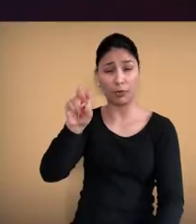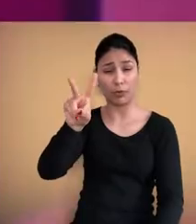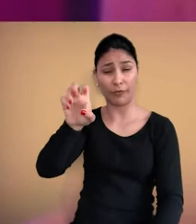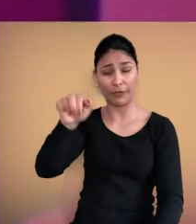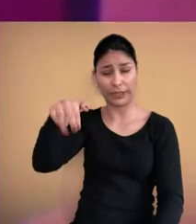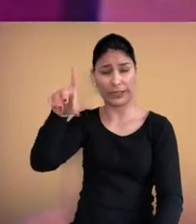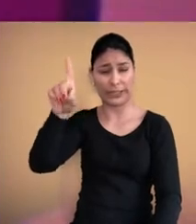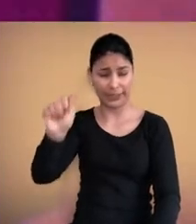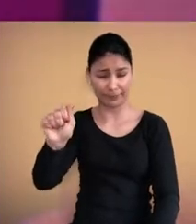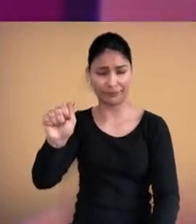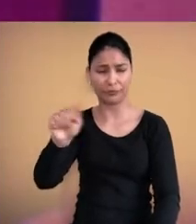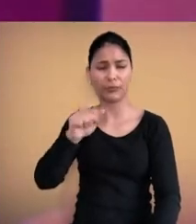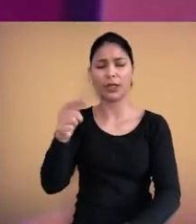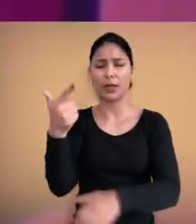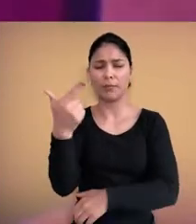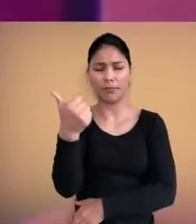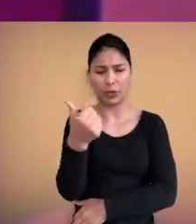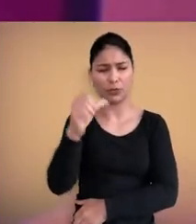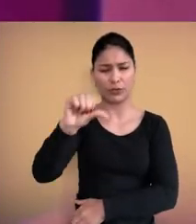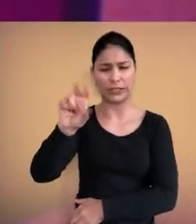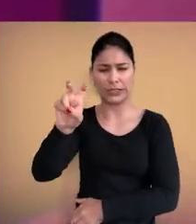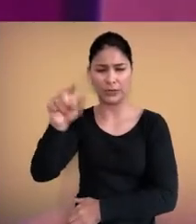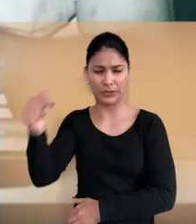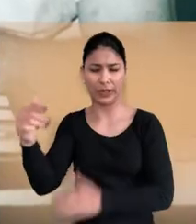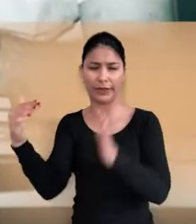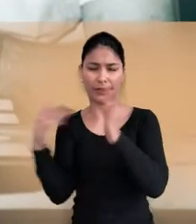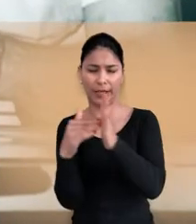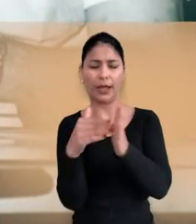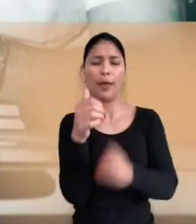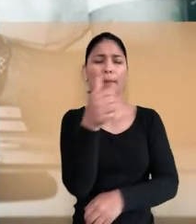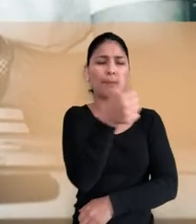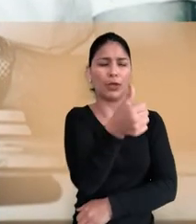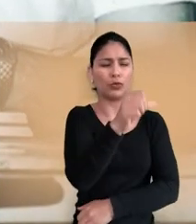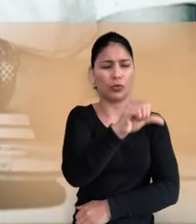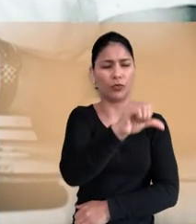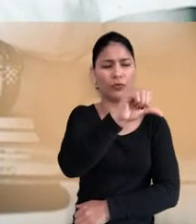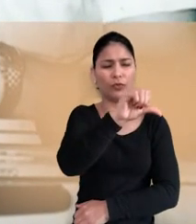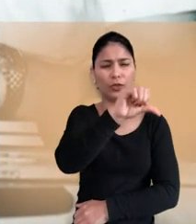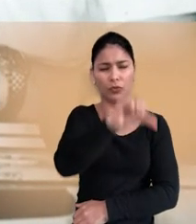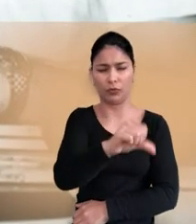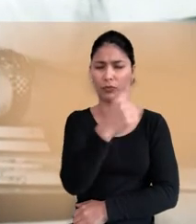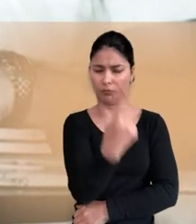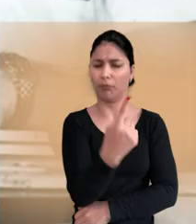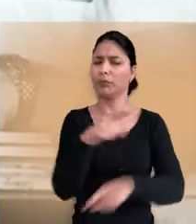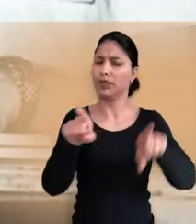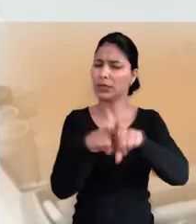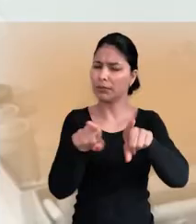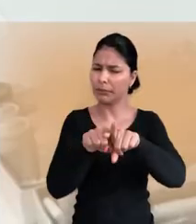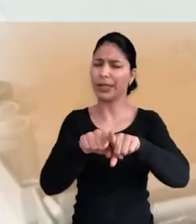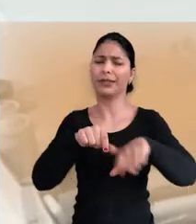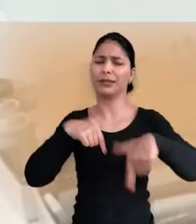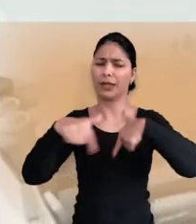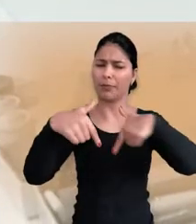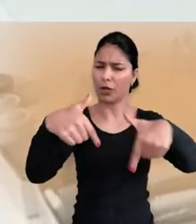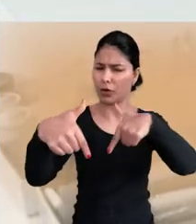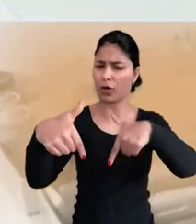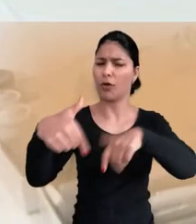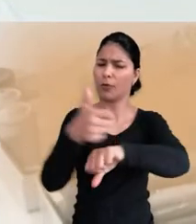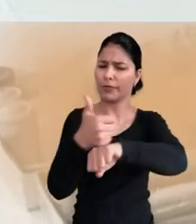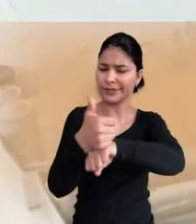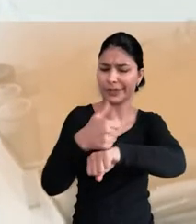De 1957 a 1991, também foi desenhista da